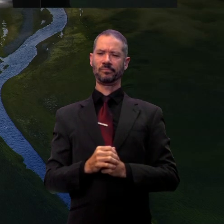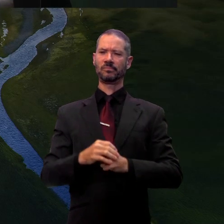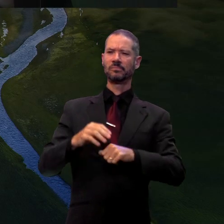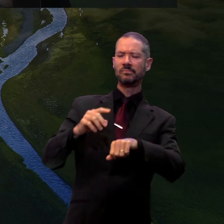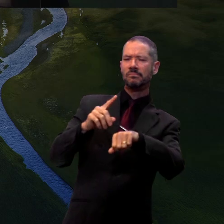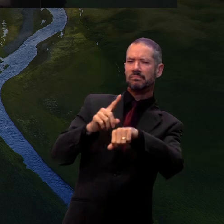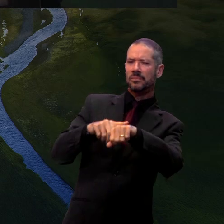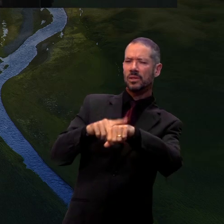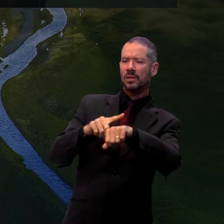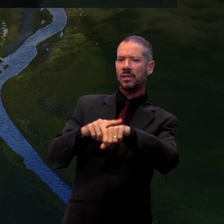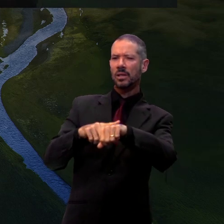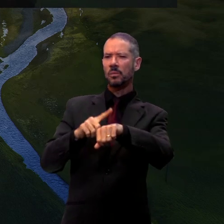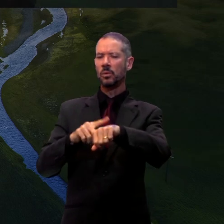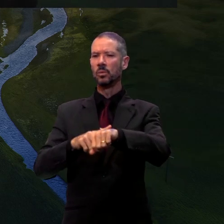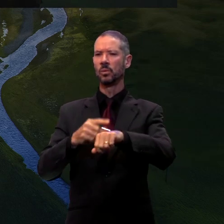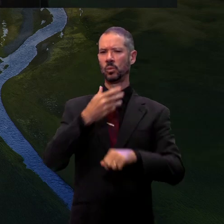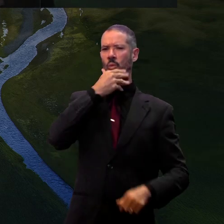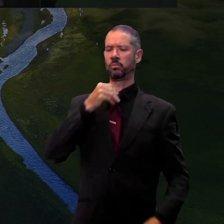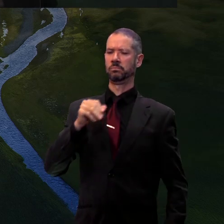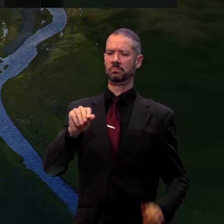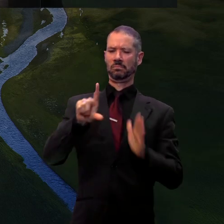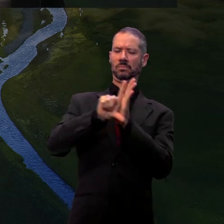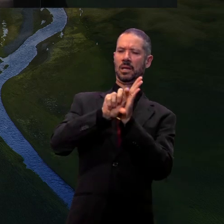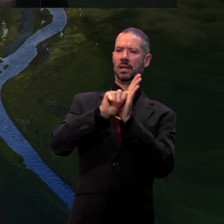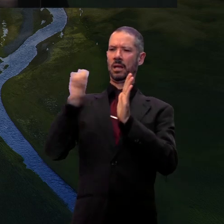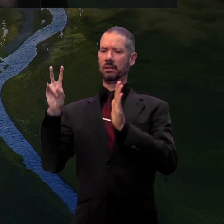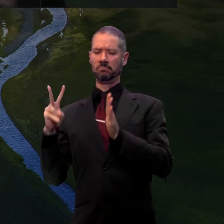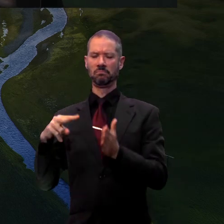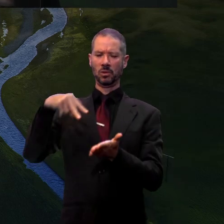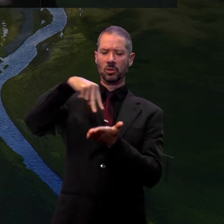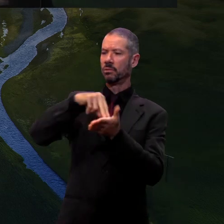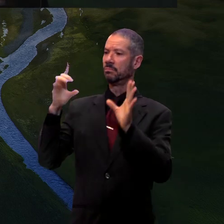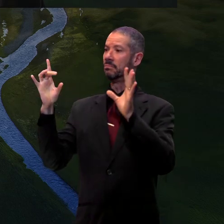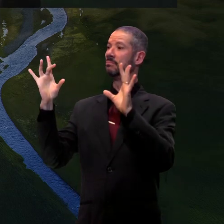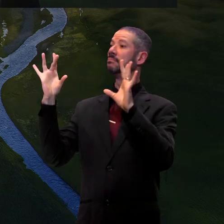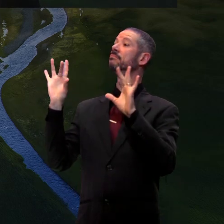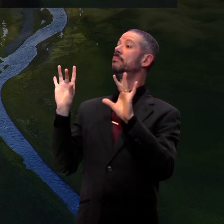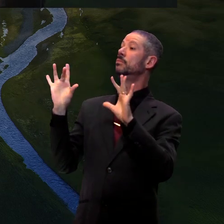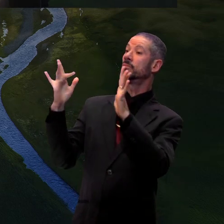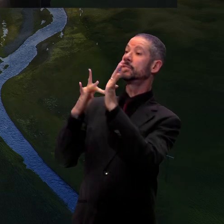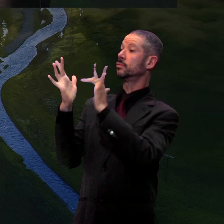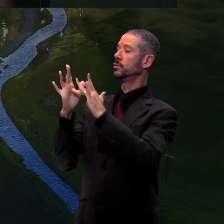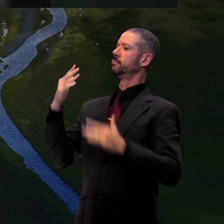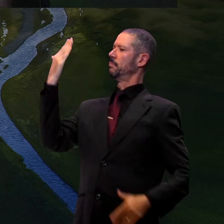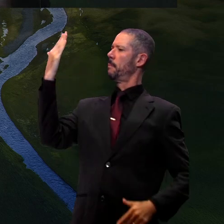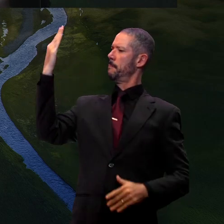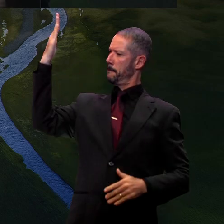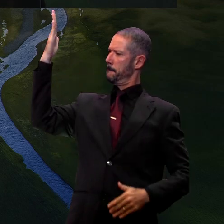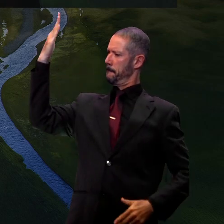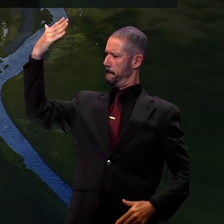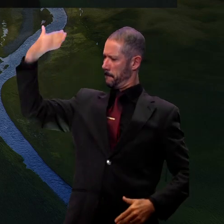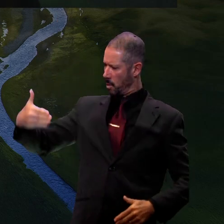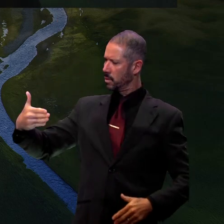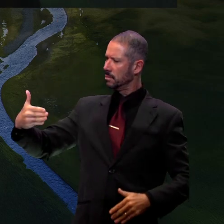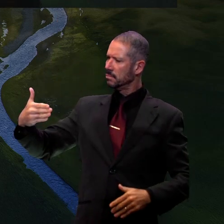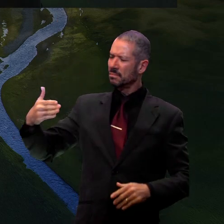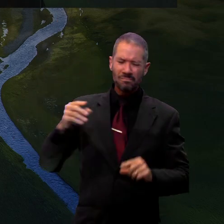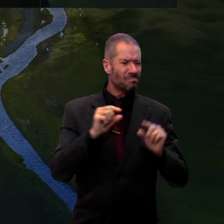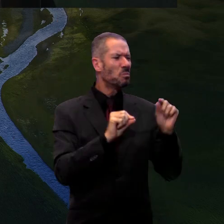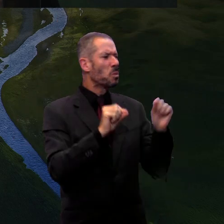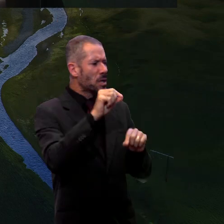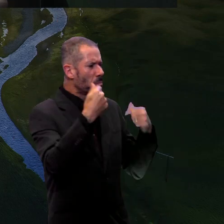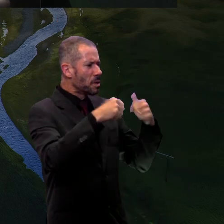ocasião, um perito na lei levantou-se para pôr Jesus à prova e lhe perguntou: mestre, o que preciso fazer